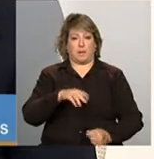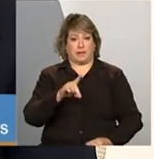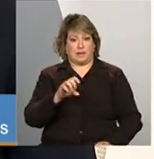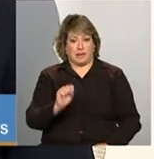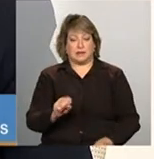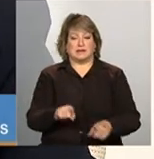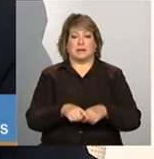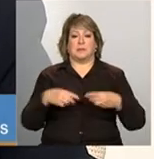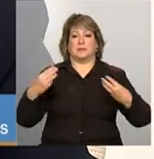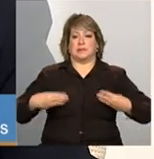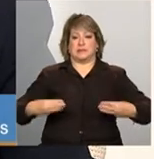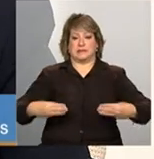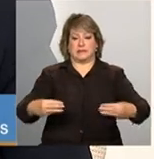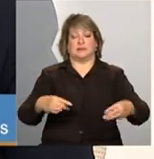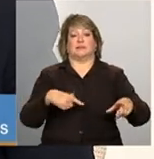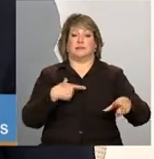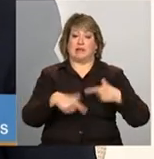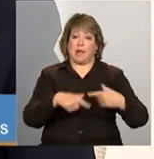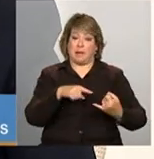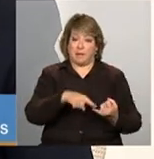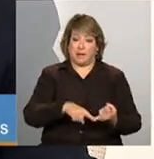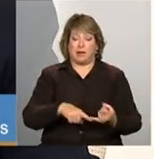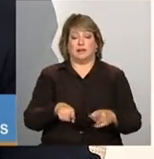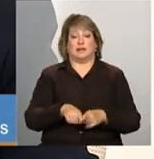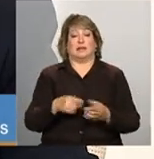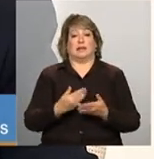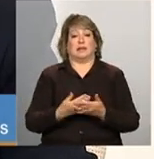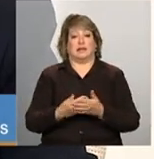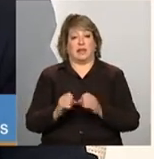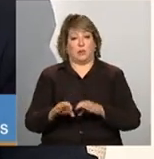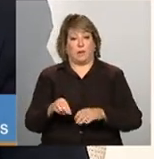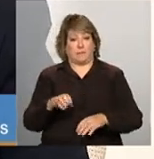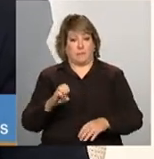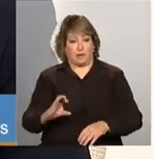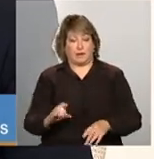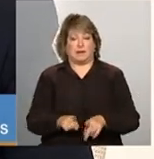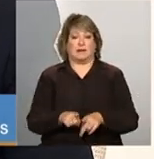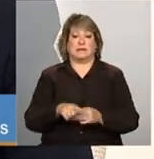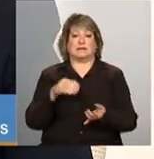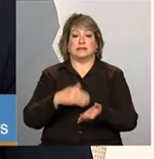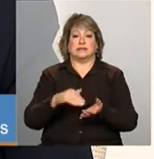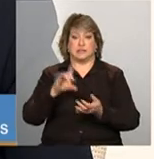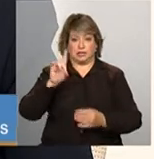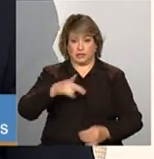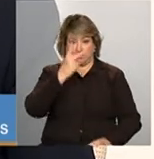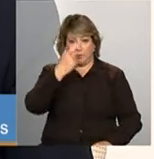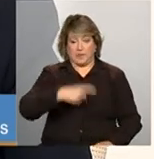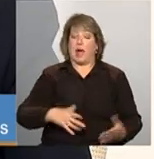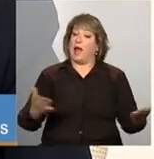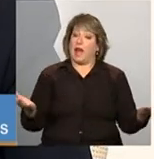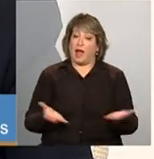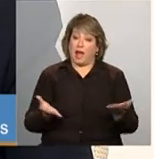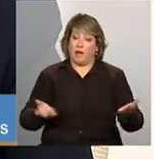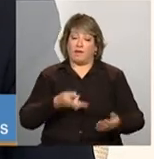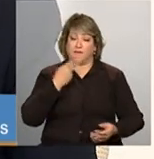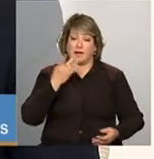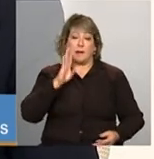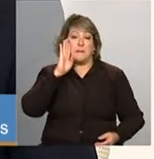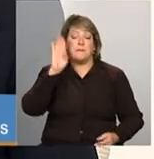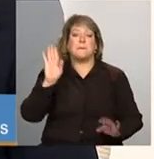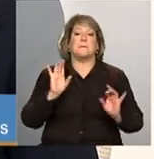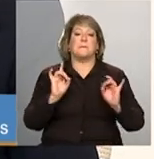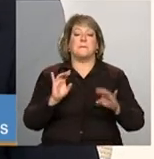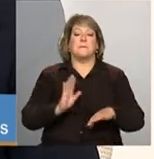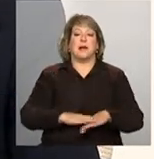ministérios, Ministério do Trabalho, Ministério da Educação e a Secretaria de Direitos Humanos. Então, agora a gente vai falar mais especificamente